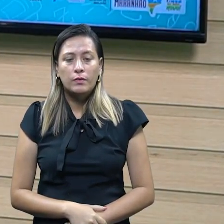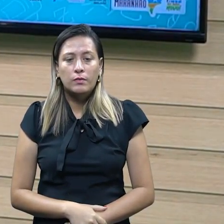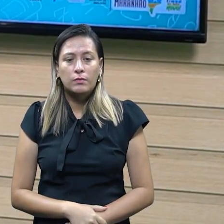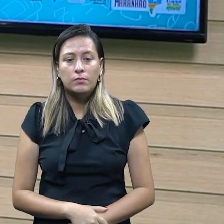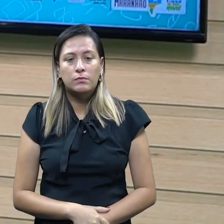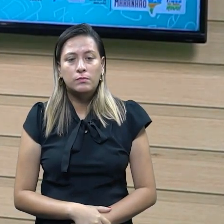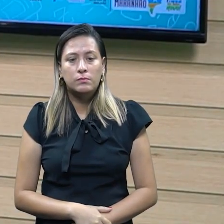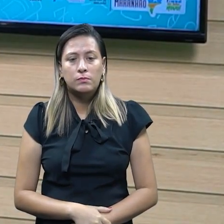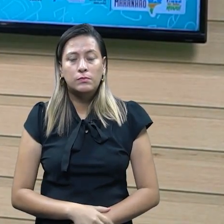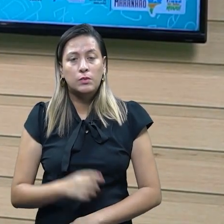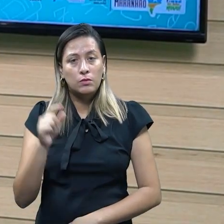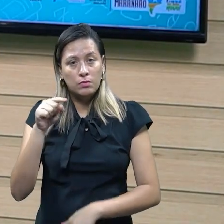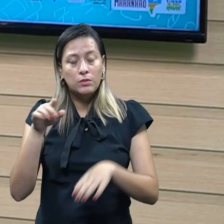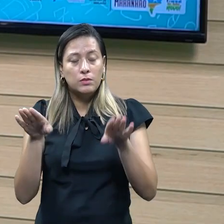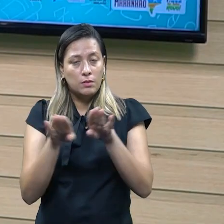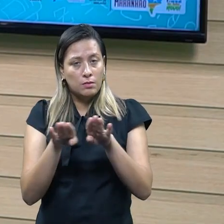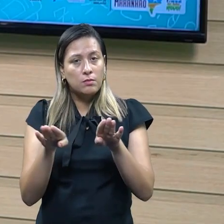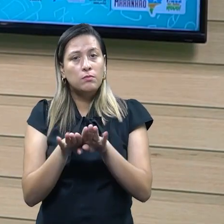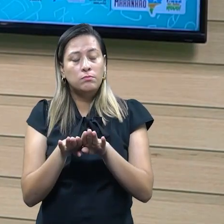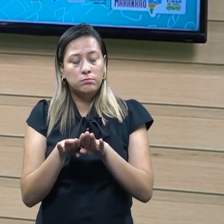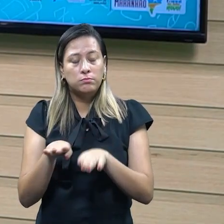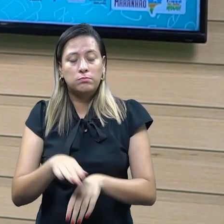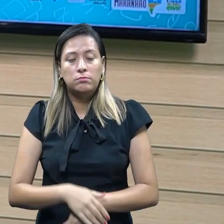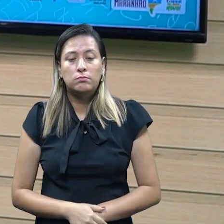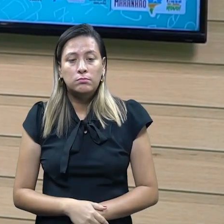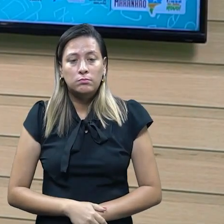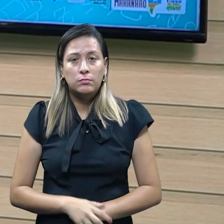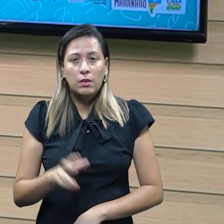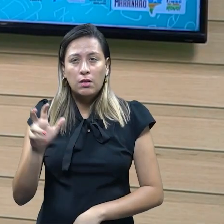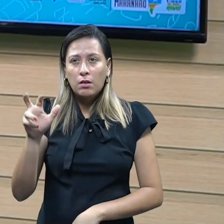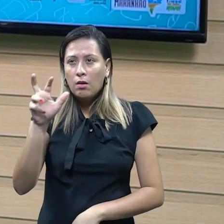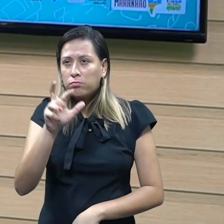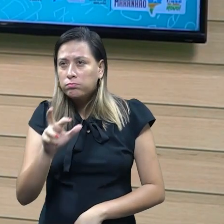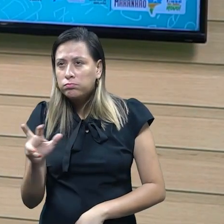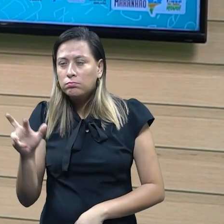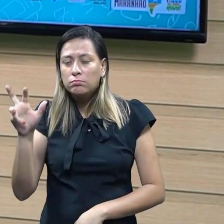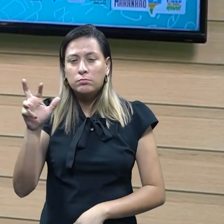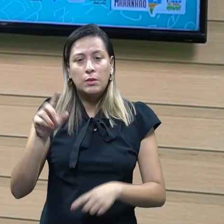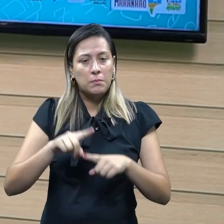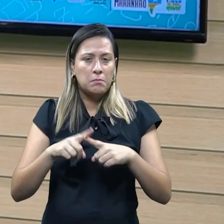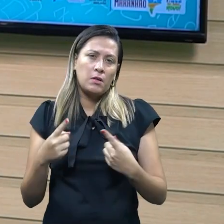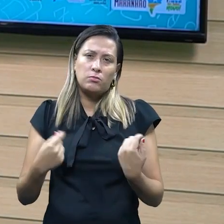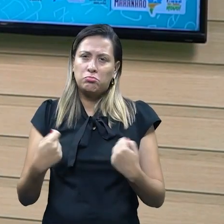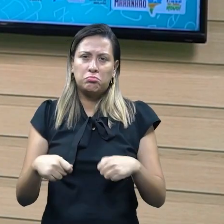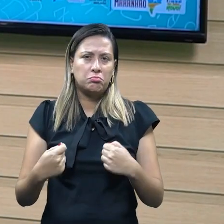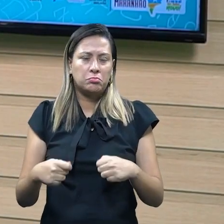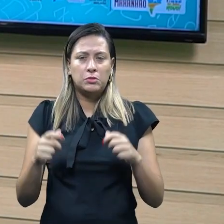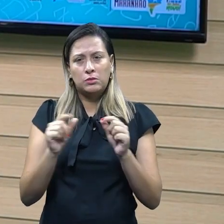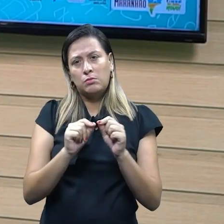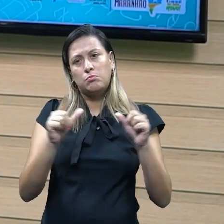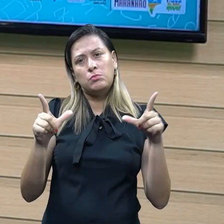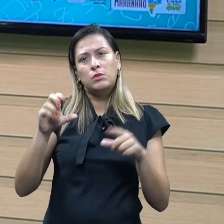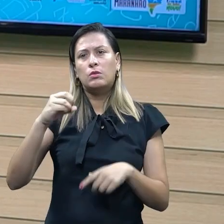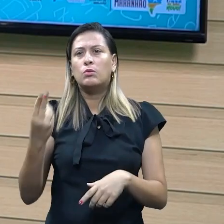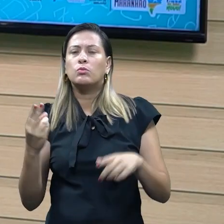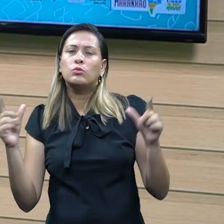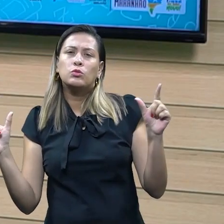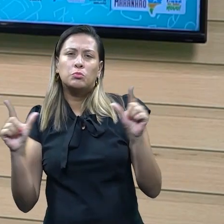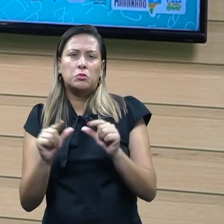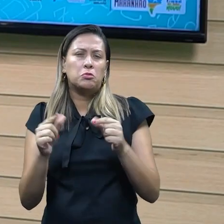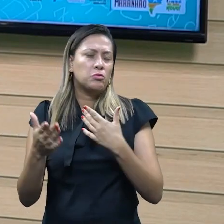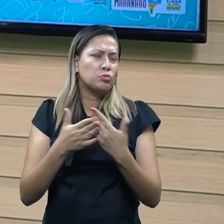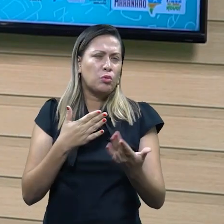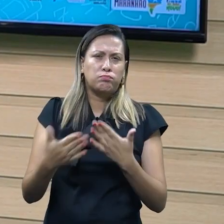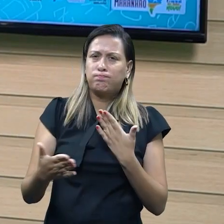você pode acionar também lá no ícone, mas aqui você não precisa ampliar ou